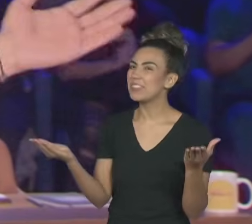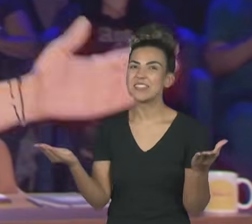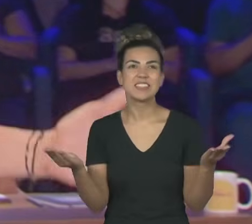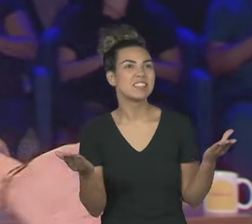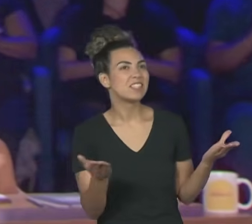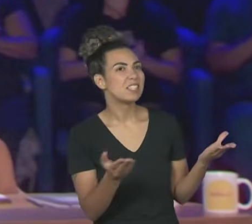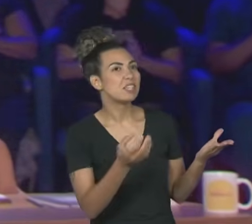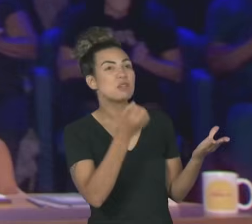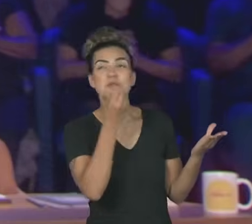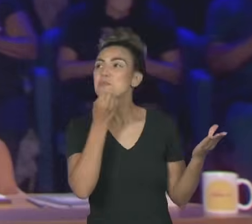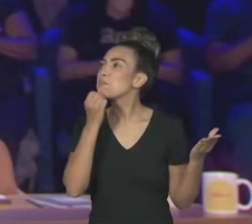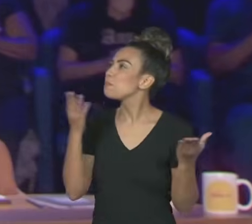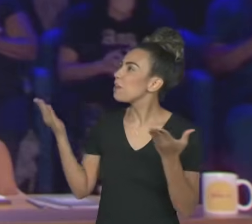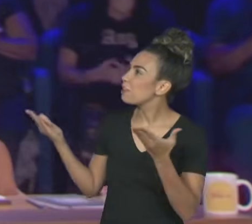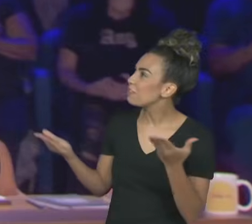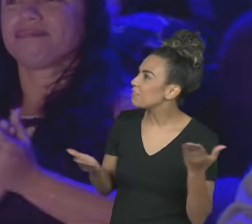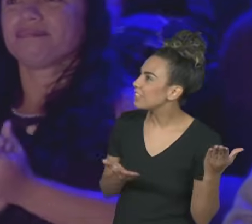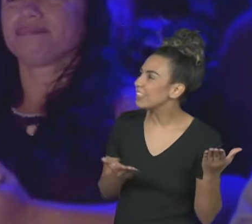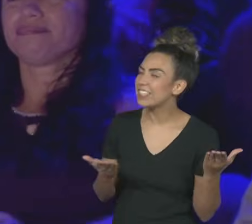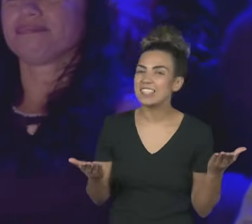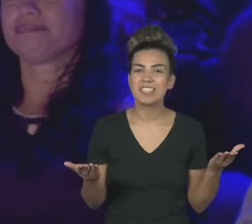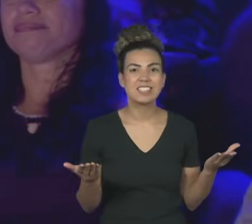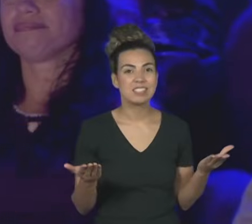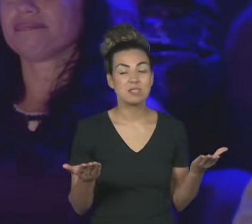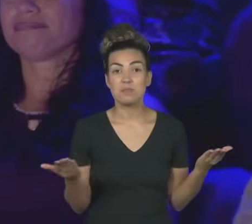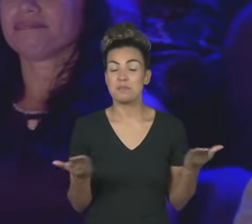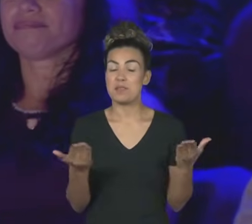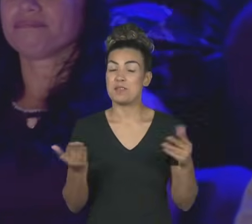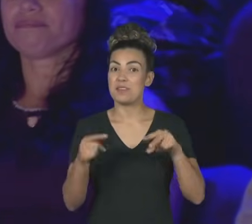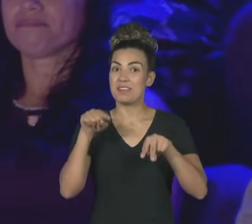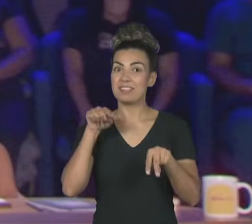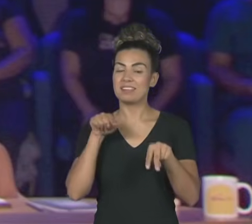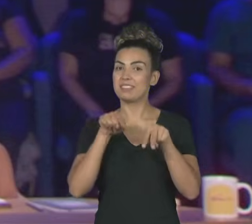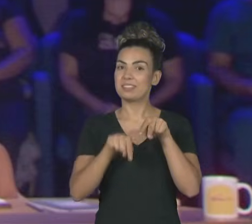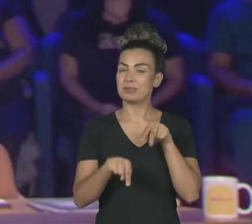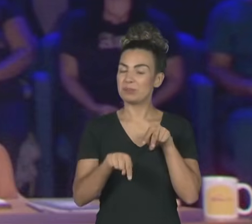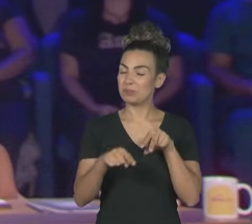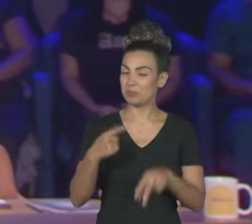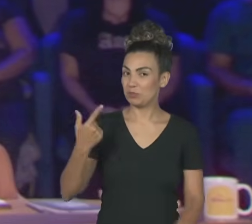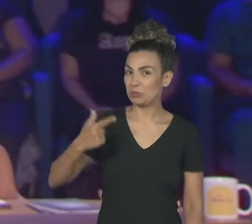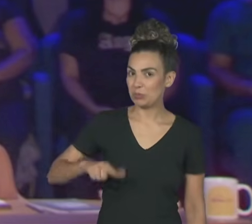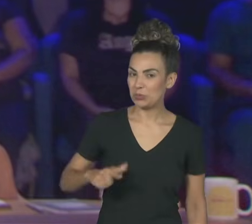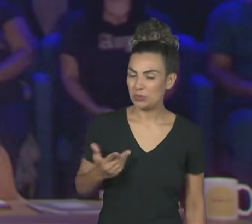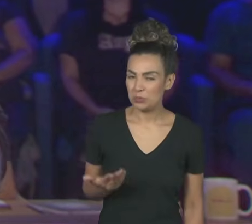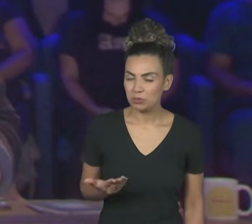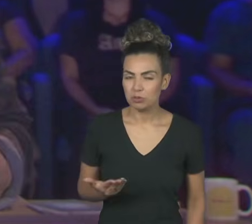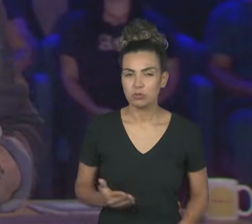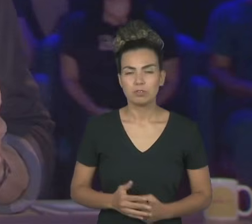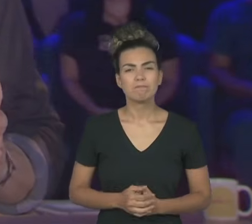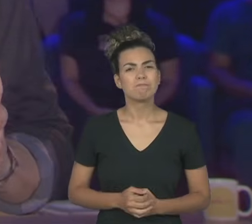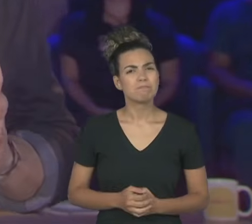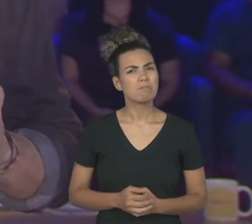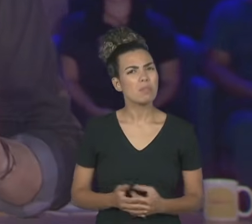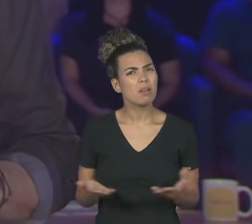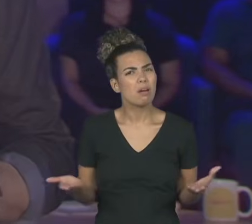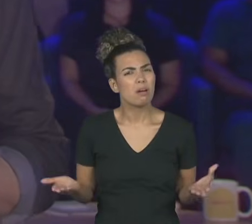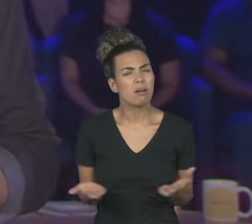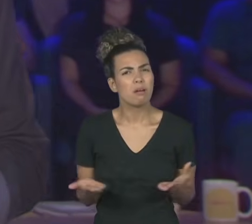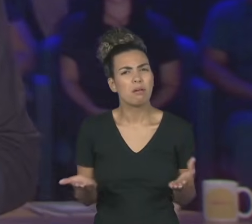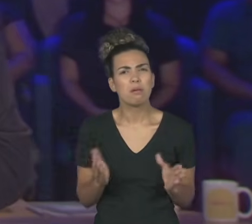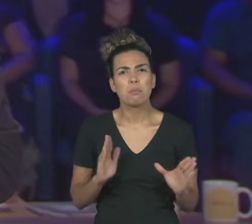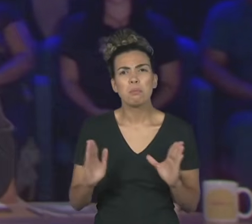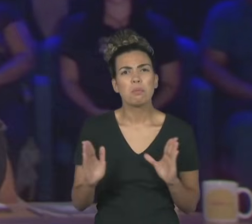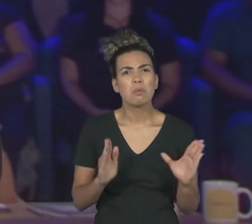Sejam bem-vindas, sejam bem-vindos a mais um Arena dos Saberes. Há uma busca desenfreada